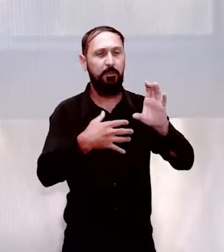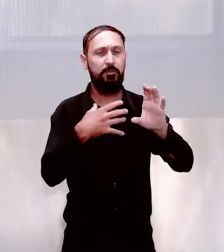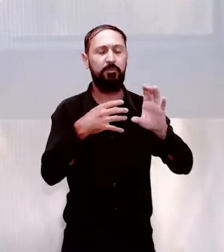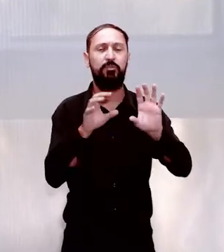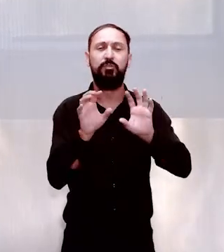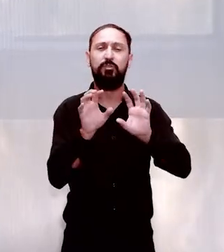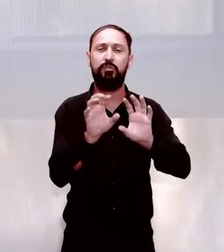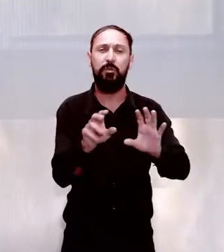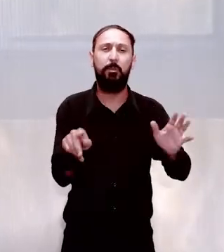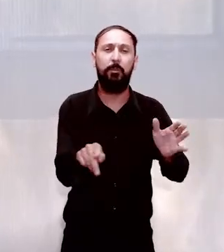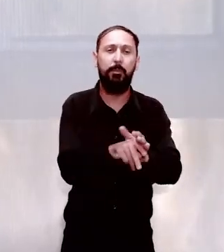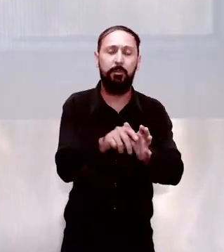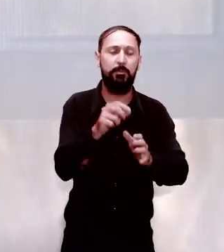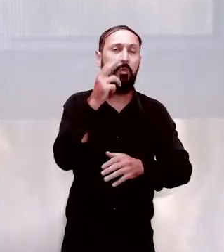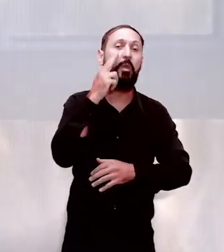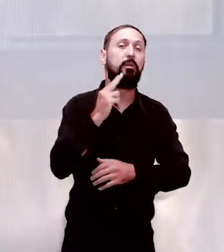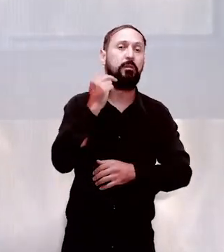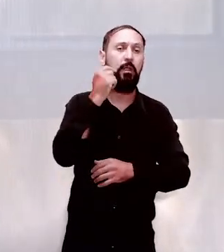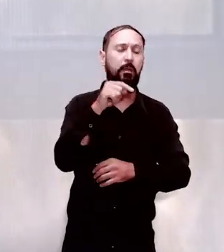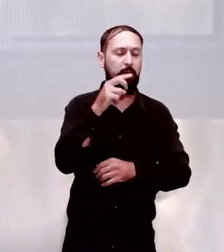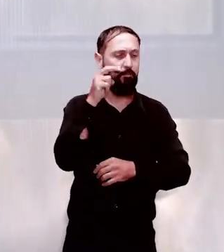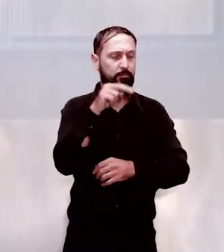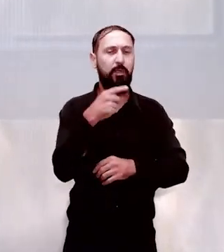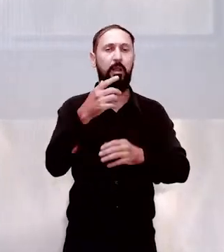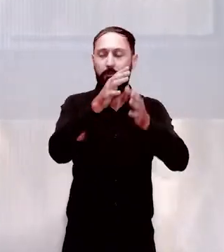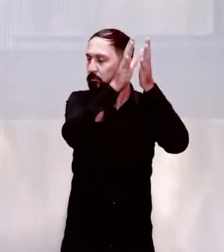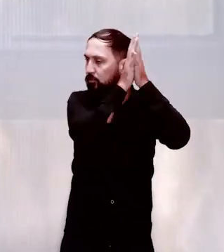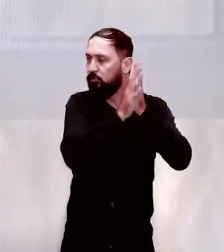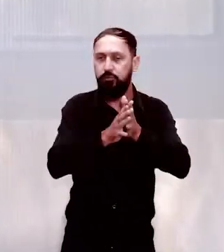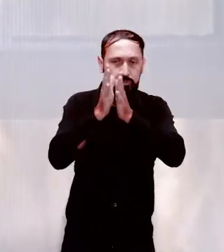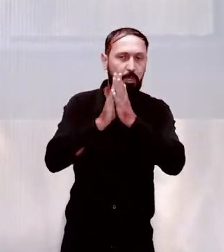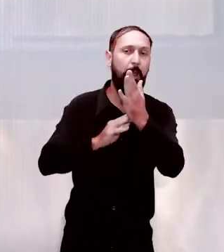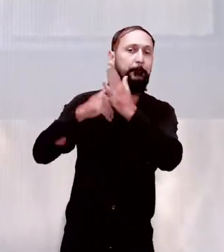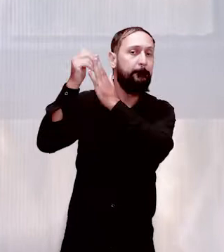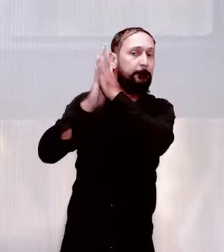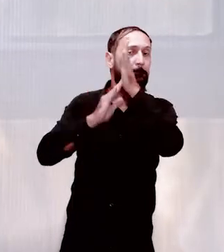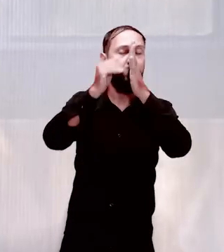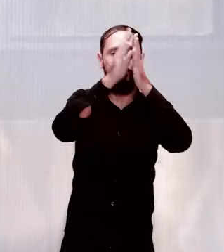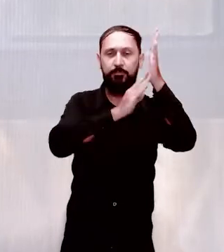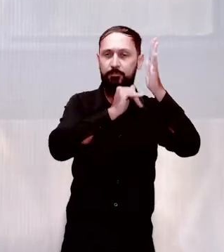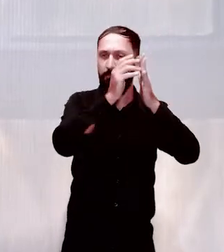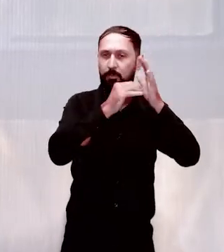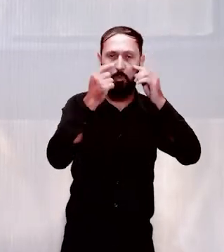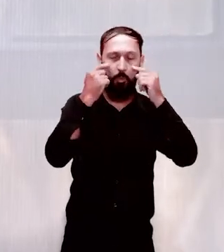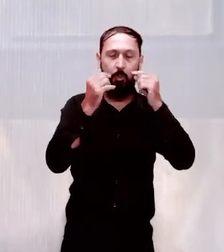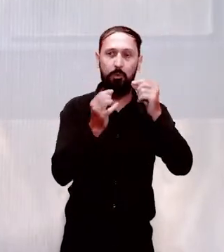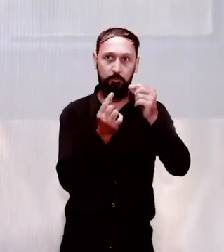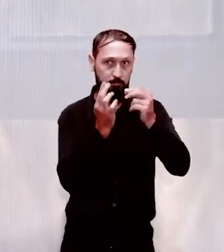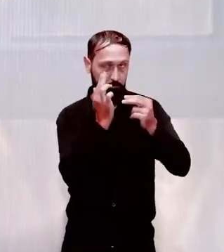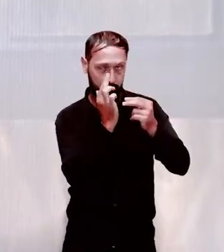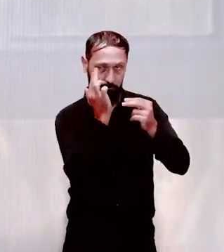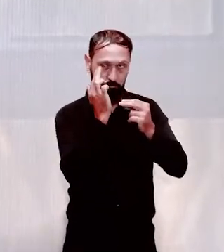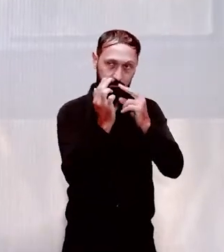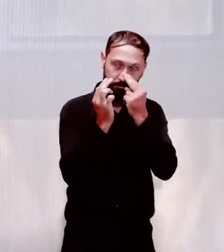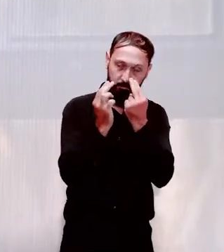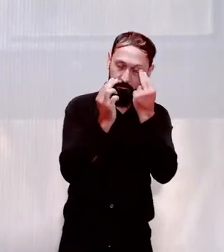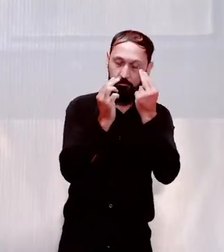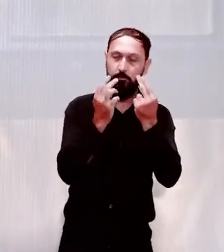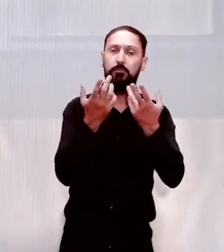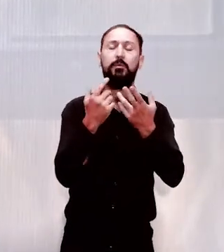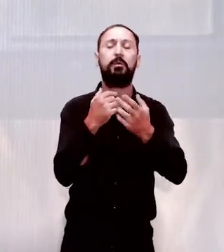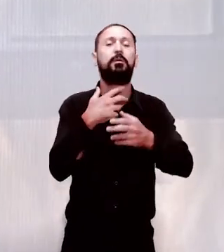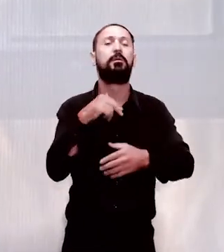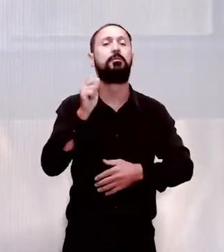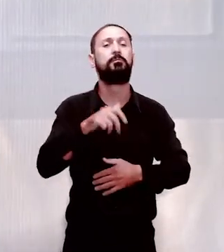características, fenótipos de pessoa negra, mas ela alisava o cabelo, ela pintava o cabelo, ela clareava os olhos, ela usava lente